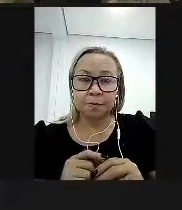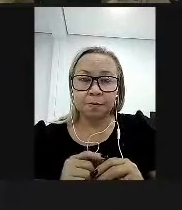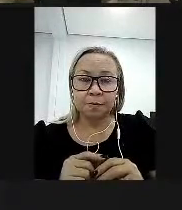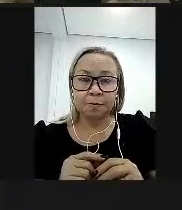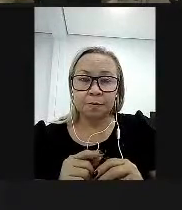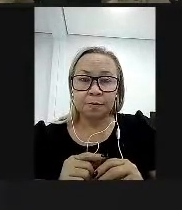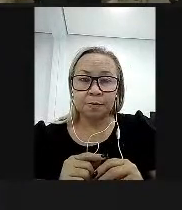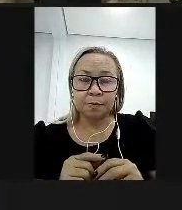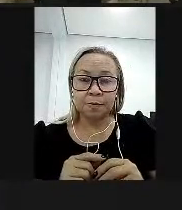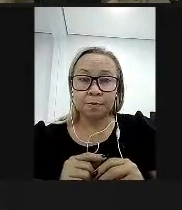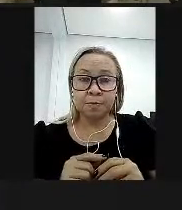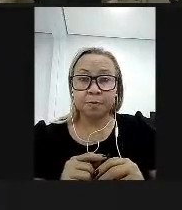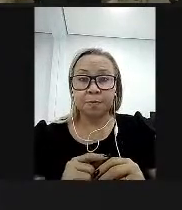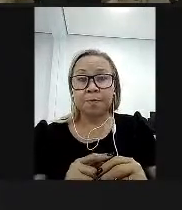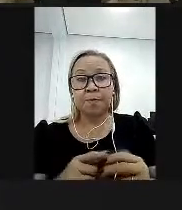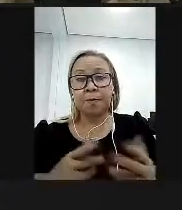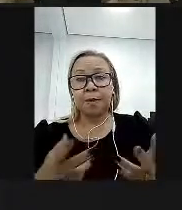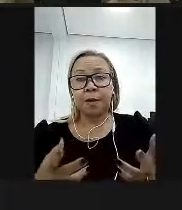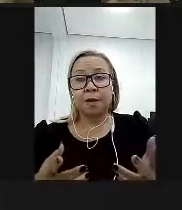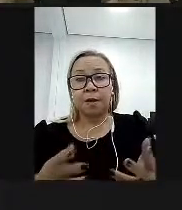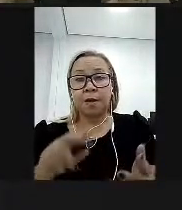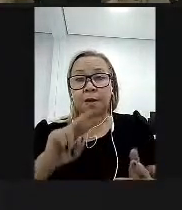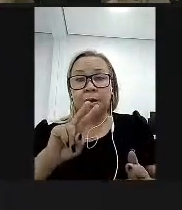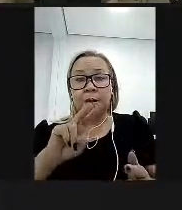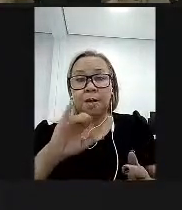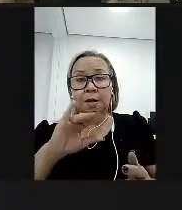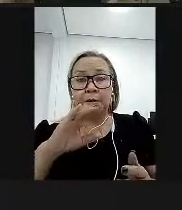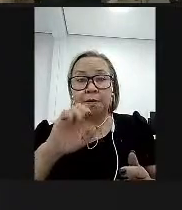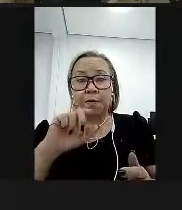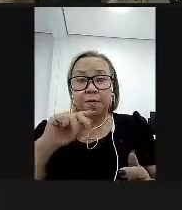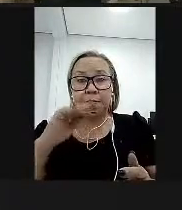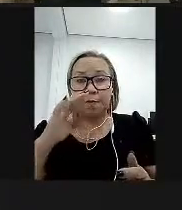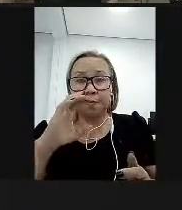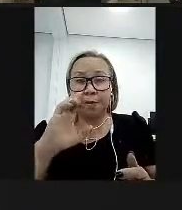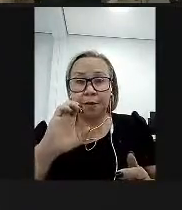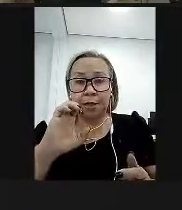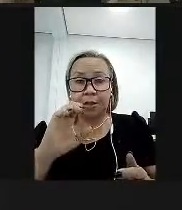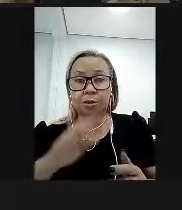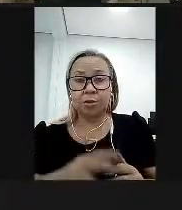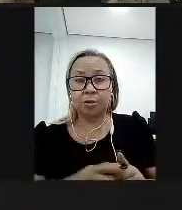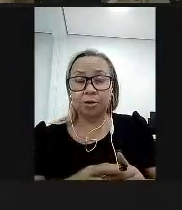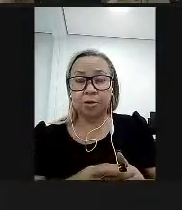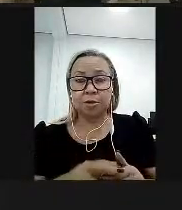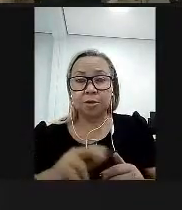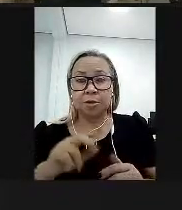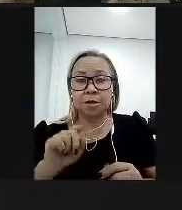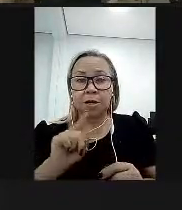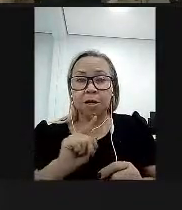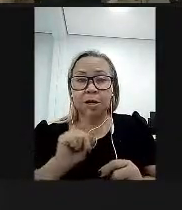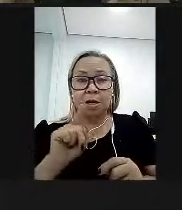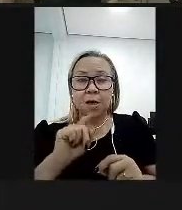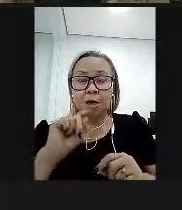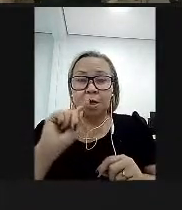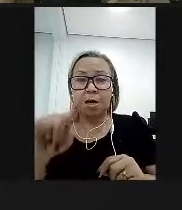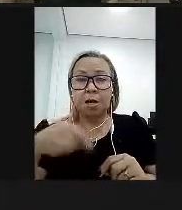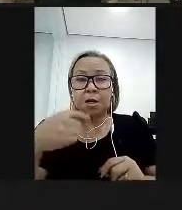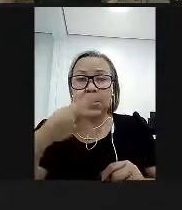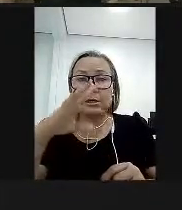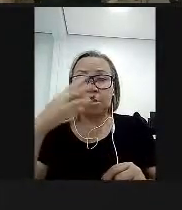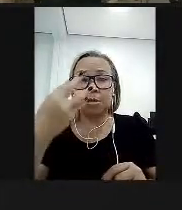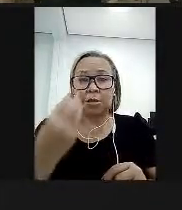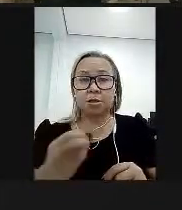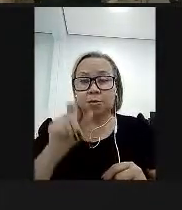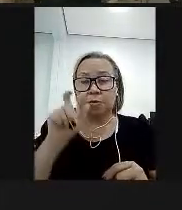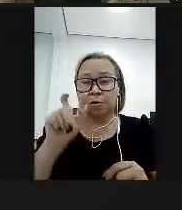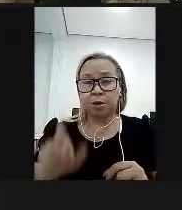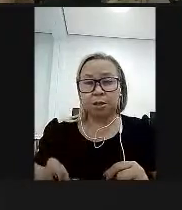É Vicente do Rego Monteiro. Porque Vicente, ele, além de ser um artista genial, né,